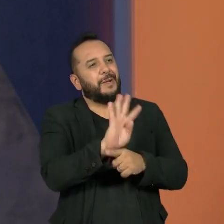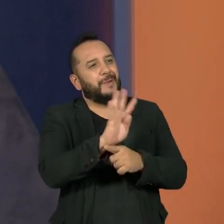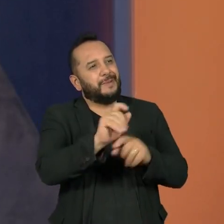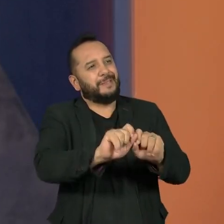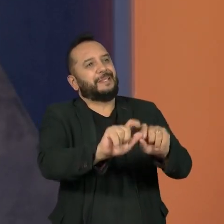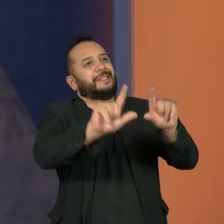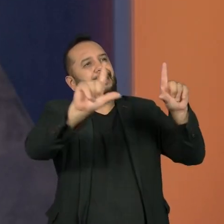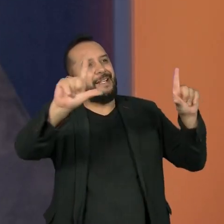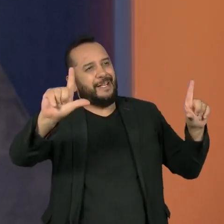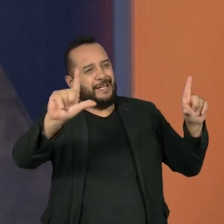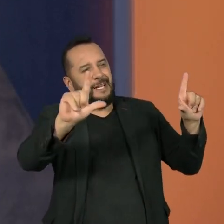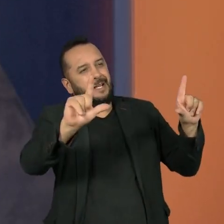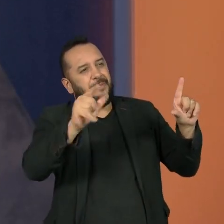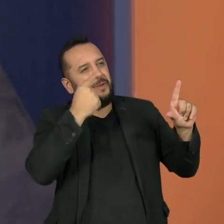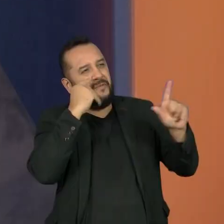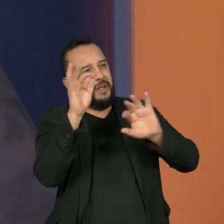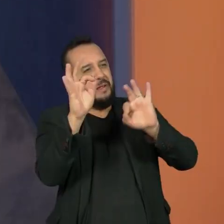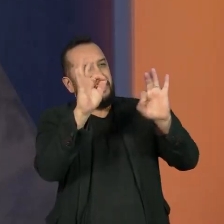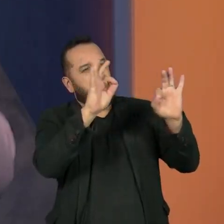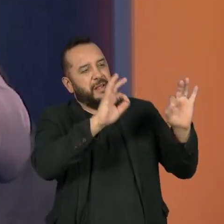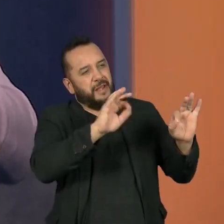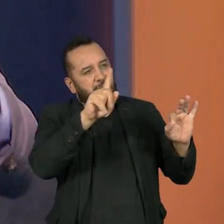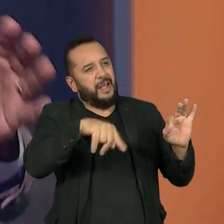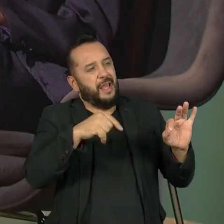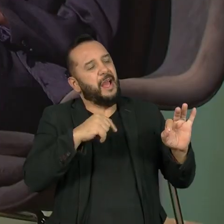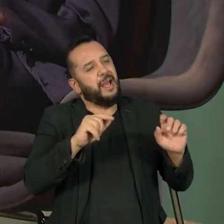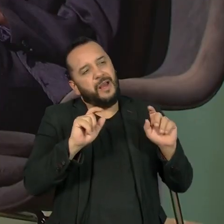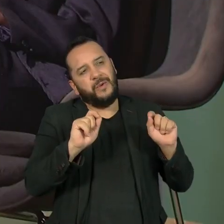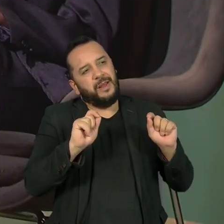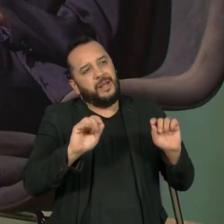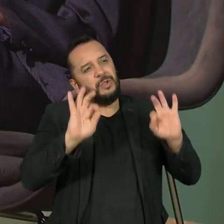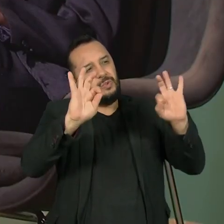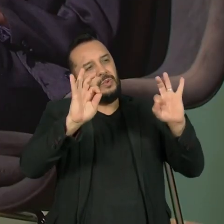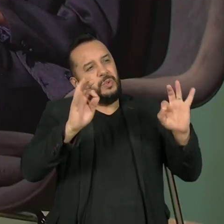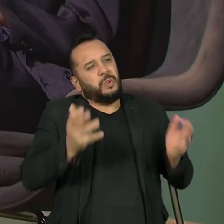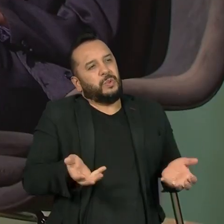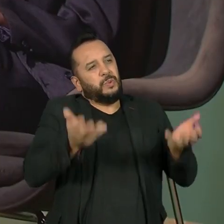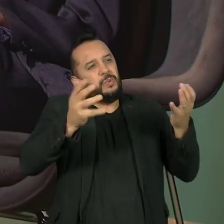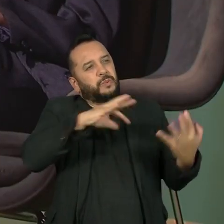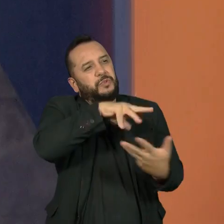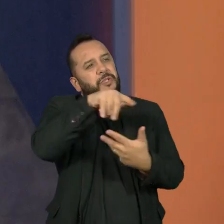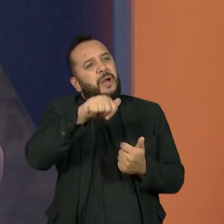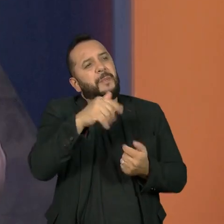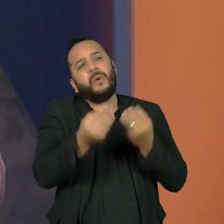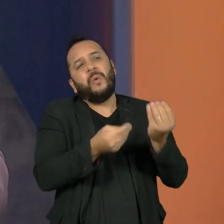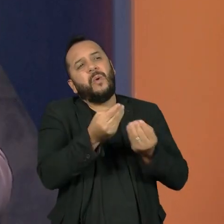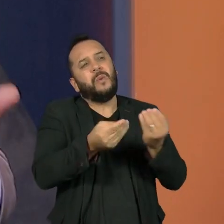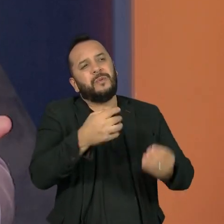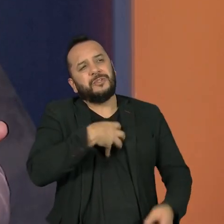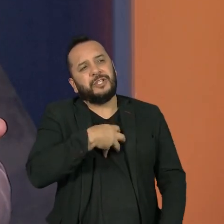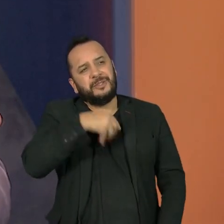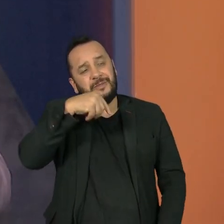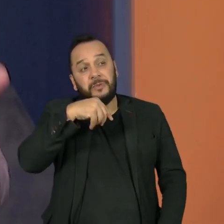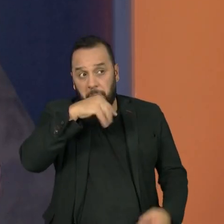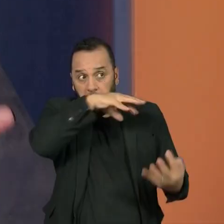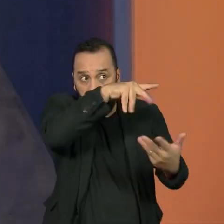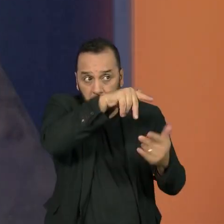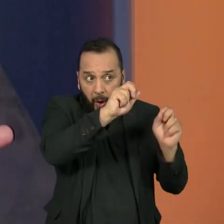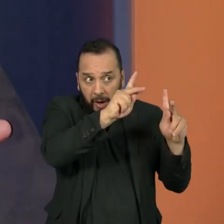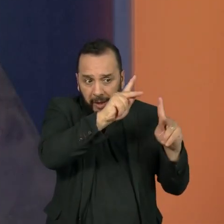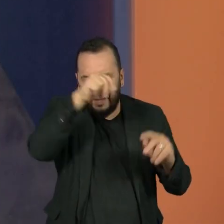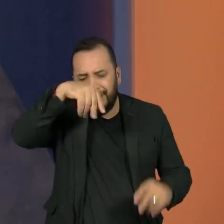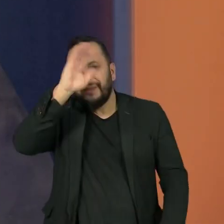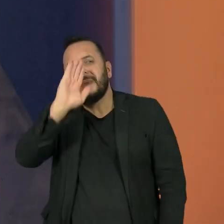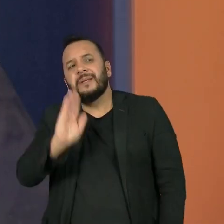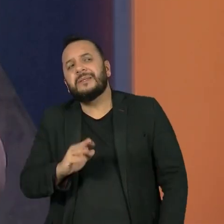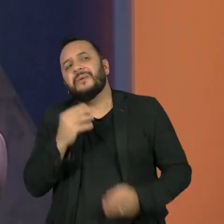uma ideia de ser um luxo global. Como é que se define o mercado de luxo no Brasil? Quais são as características? O que é